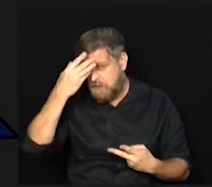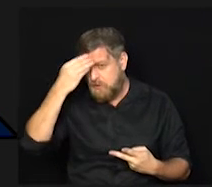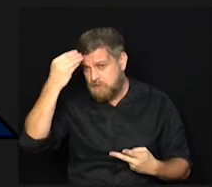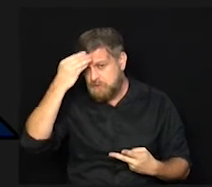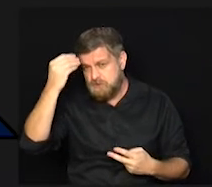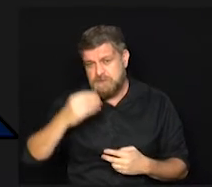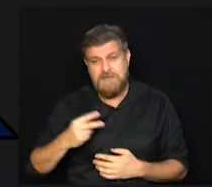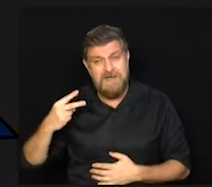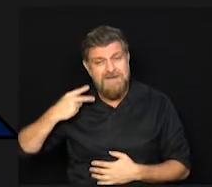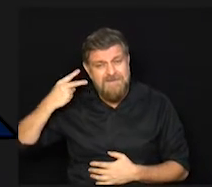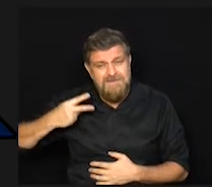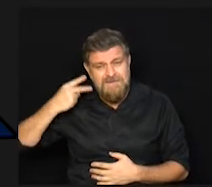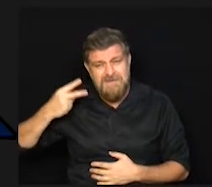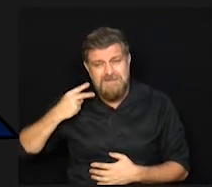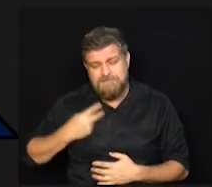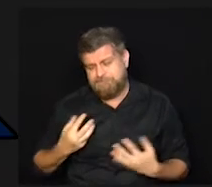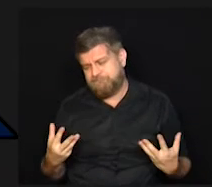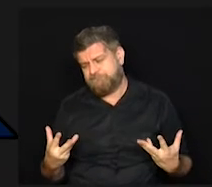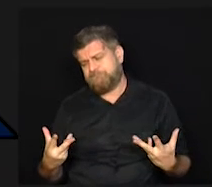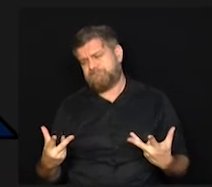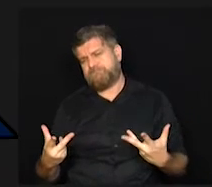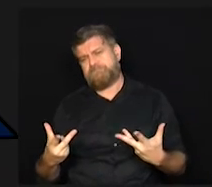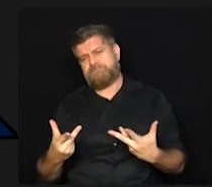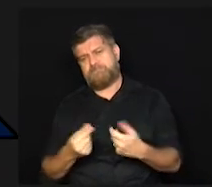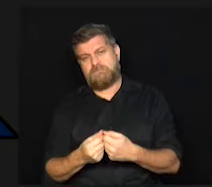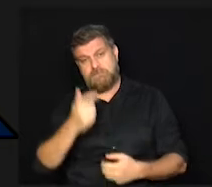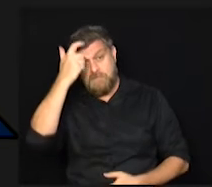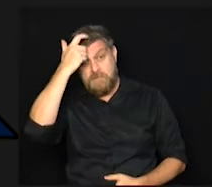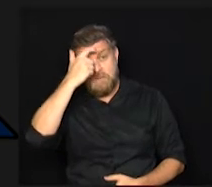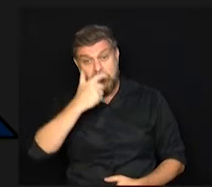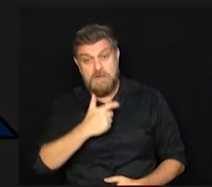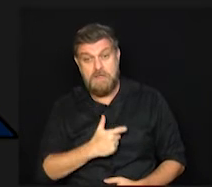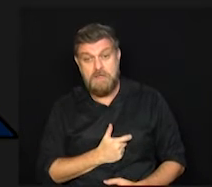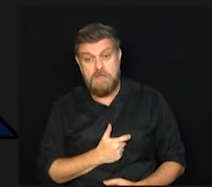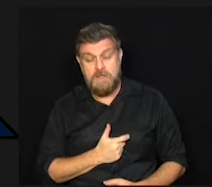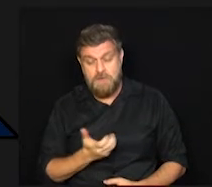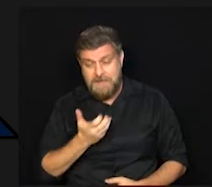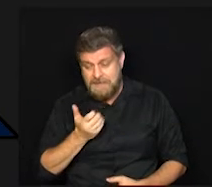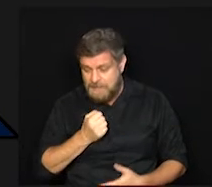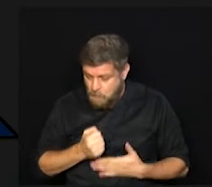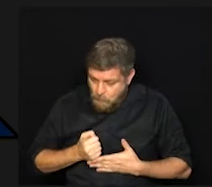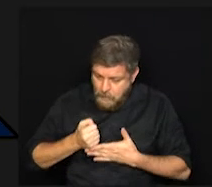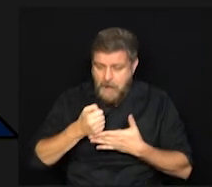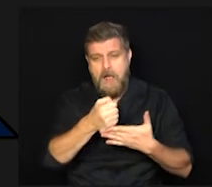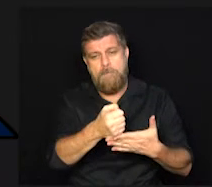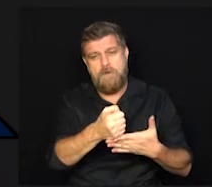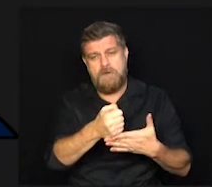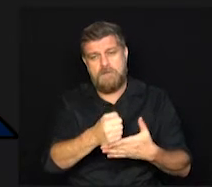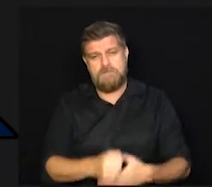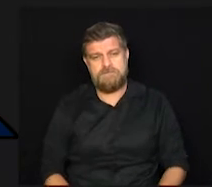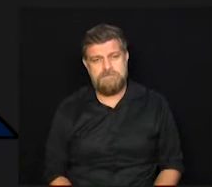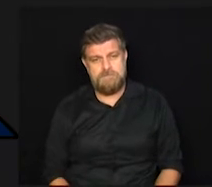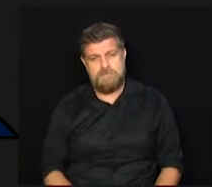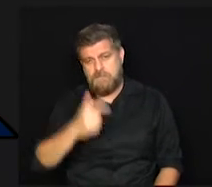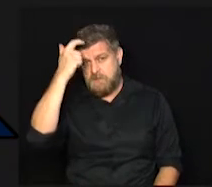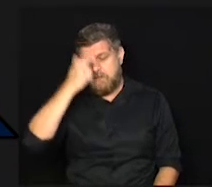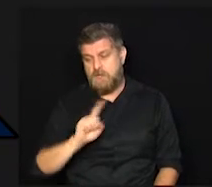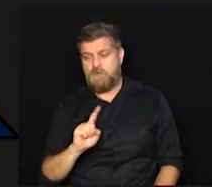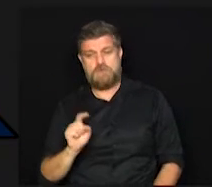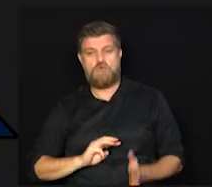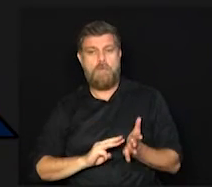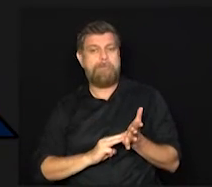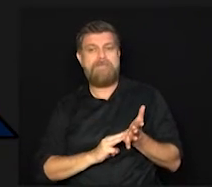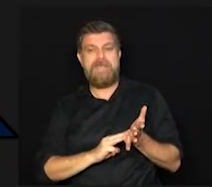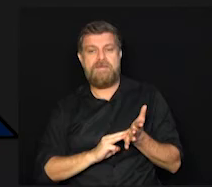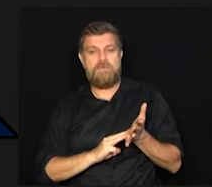são vereadores de excelência. Eu estou aqui para contribuir. Vim aqui, não sou membro da comissão, mas